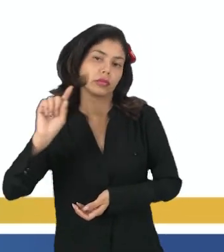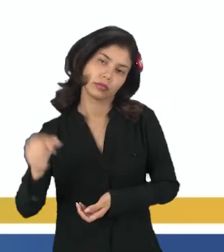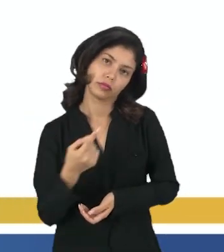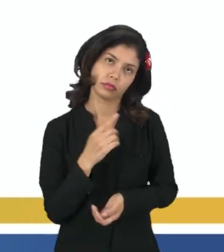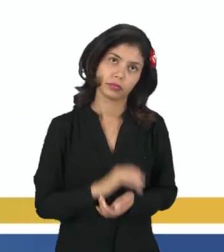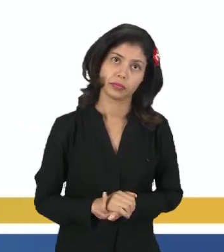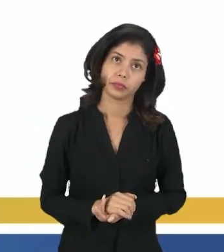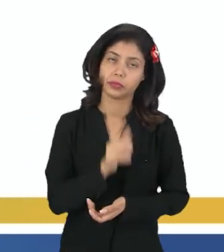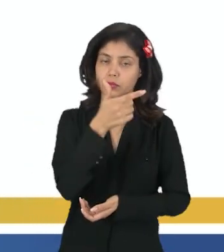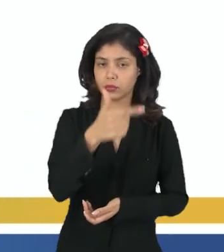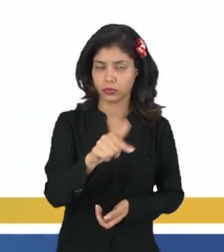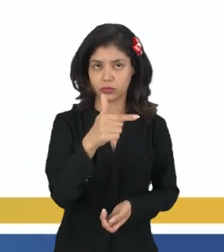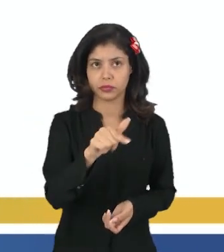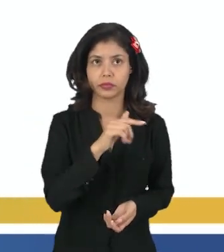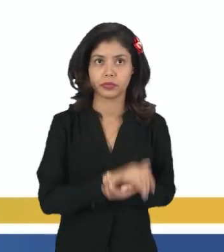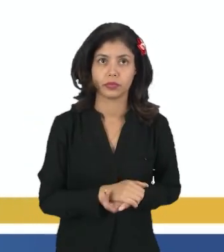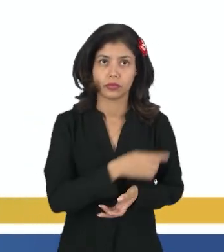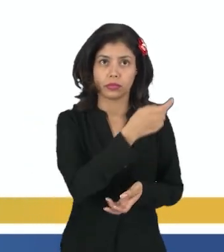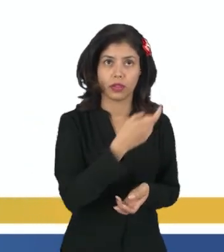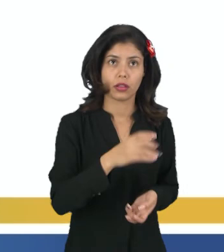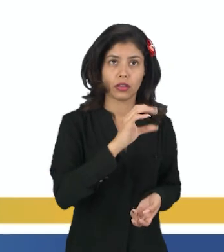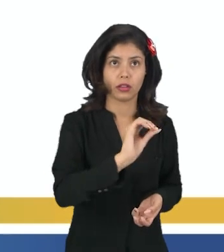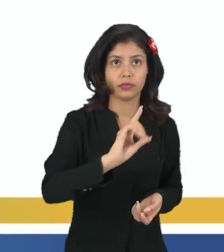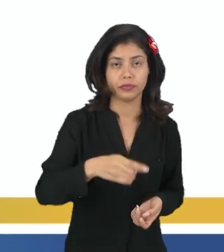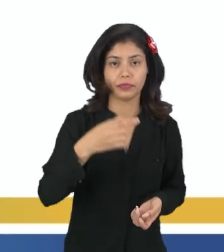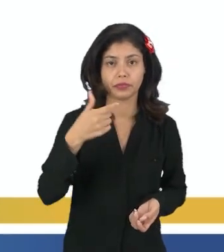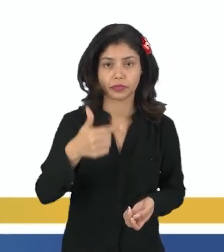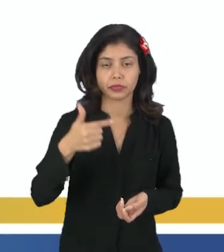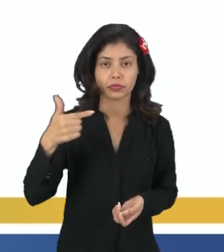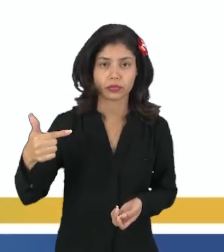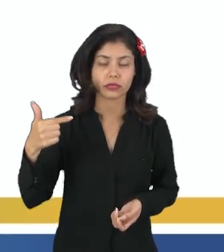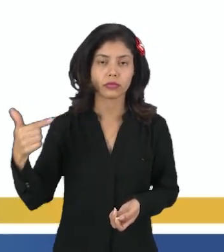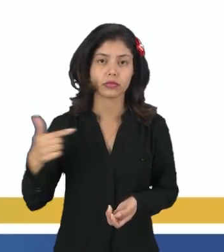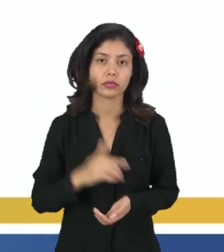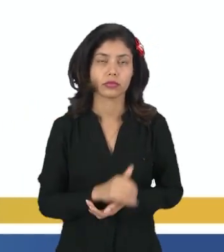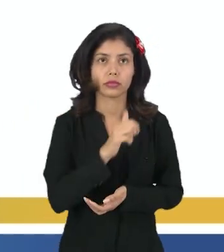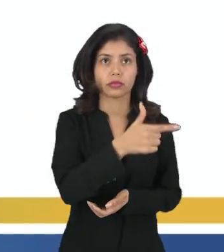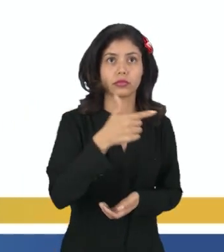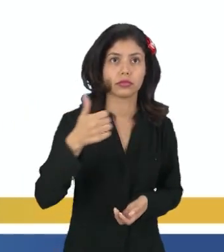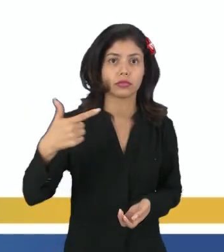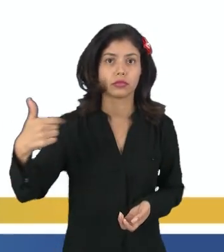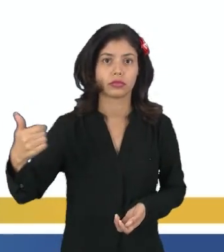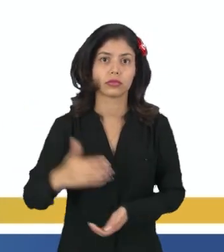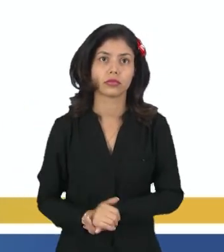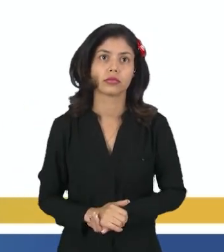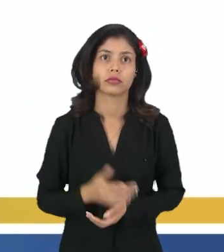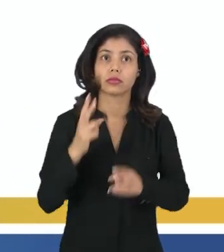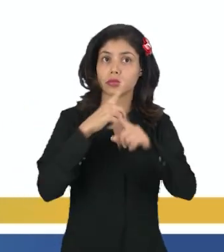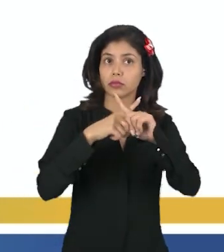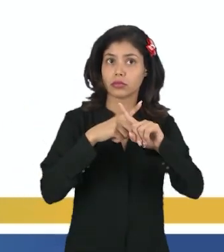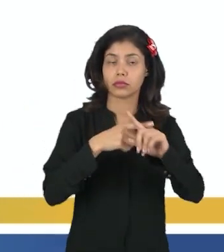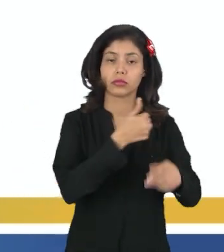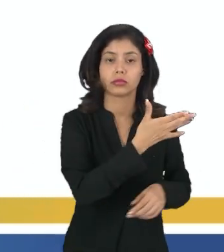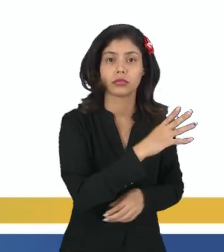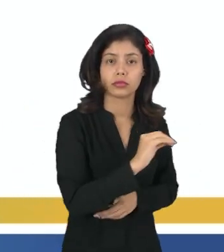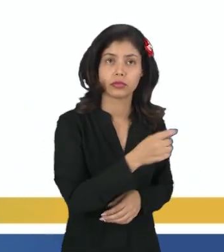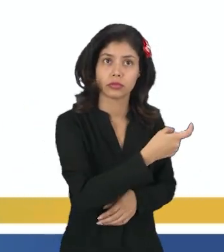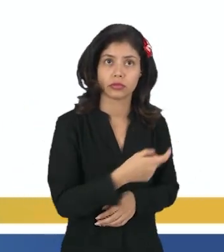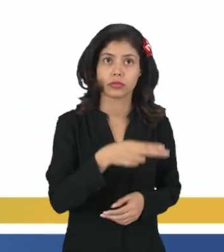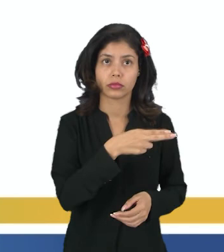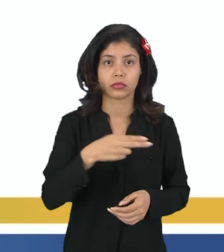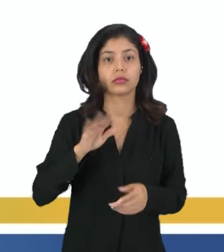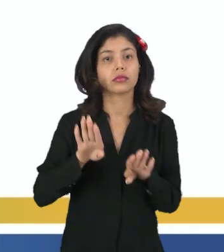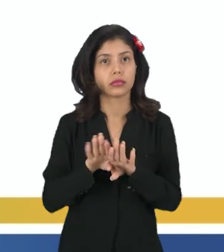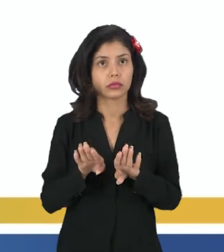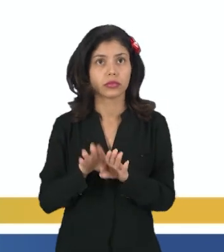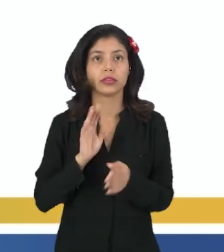1000 Então você vai repetir aqui x = 0,21 Ok vamos explicar primeiro mesmo tô sem e o